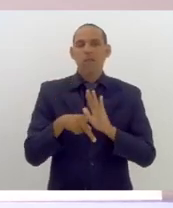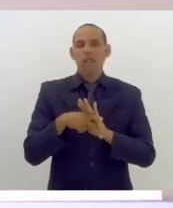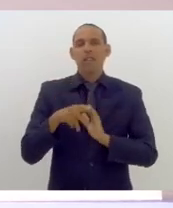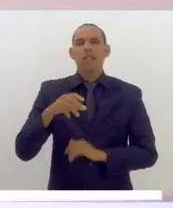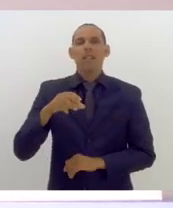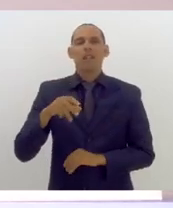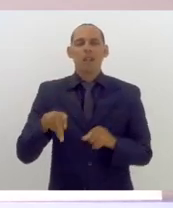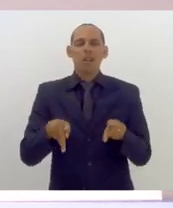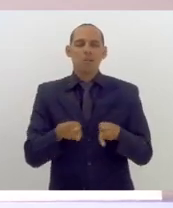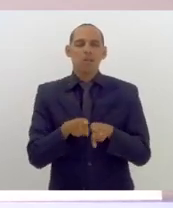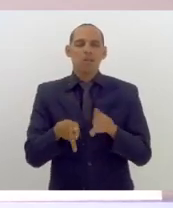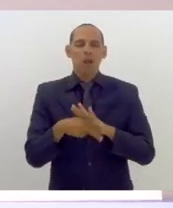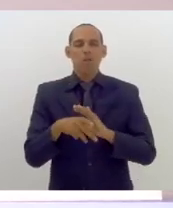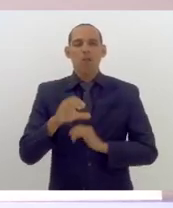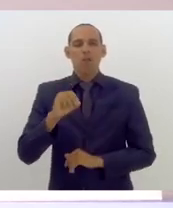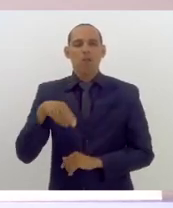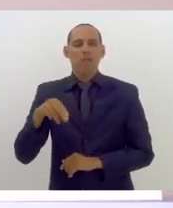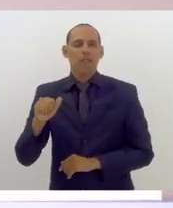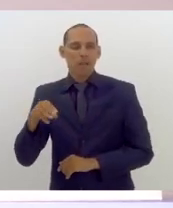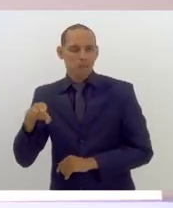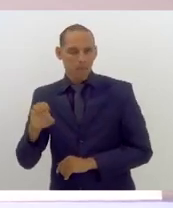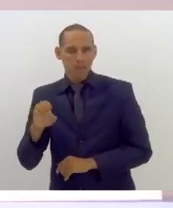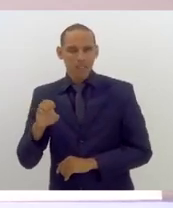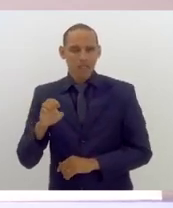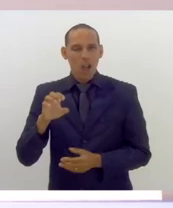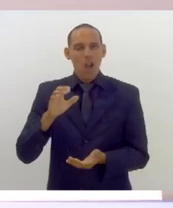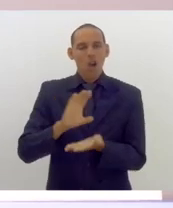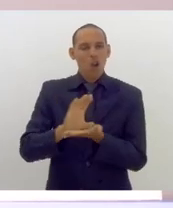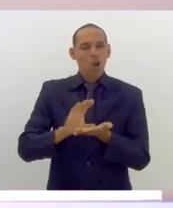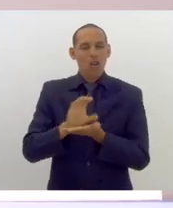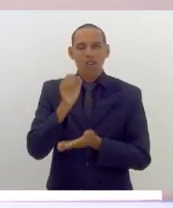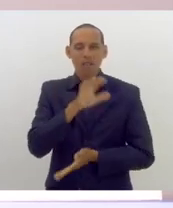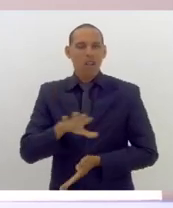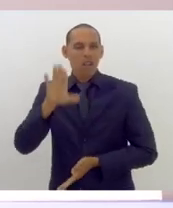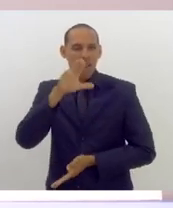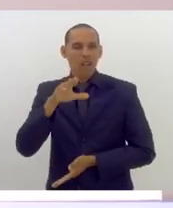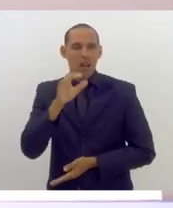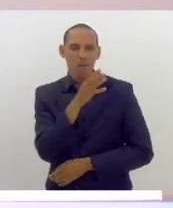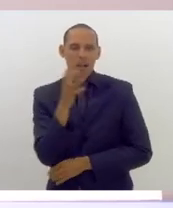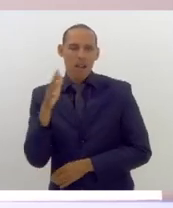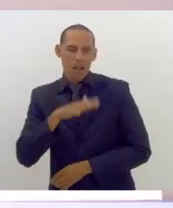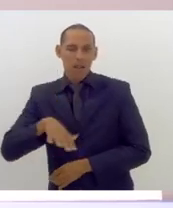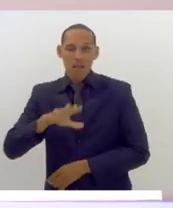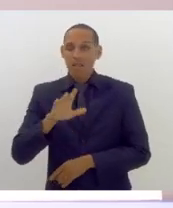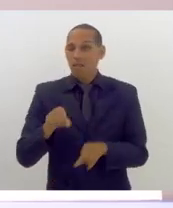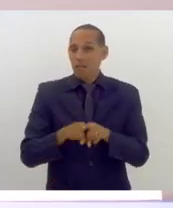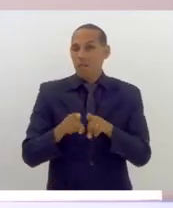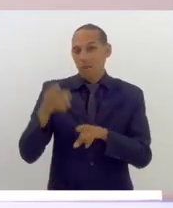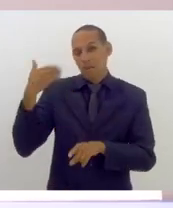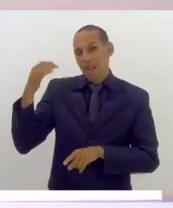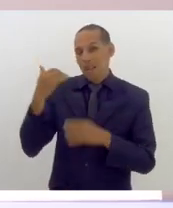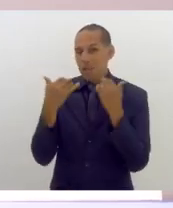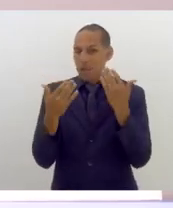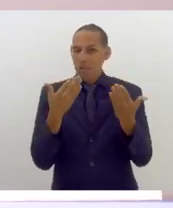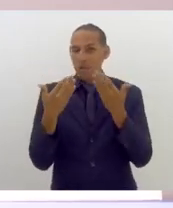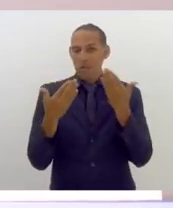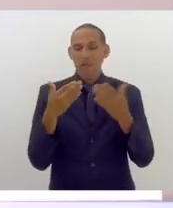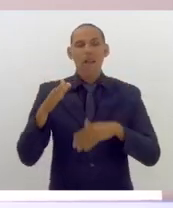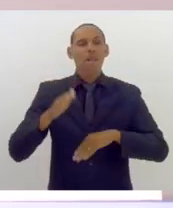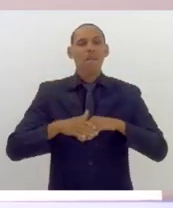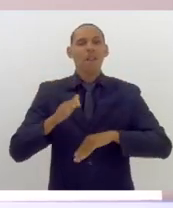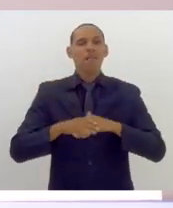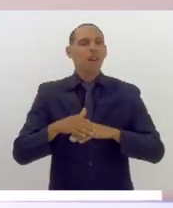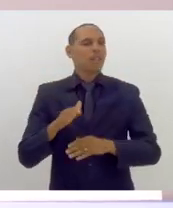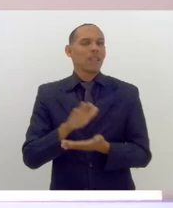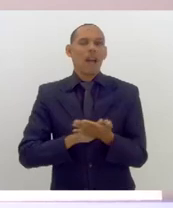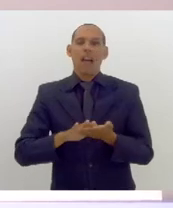Conselho Nacional de Meio Ambiente Além disso na ocasião foi feito uma audiência pública que não foi feito na ocasião não foi feito a